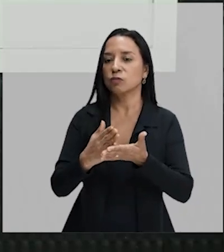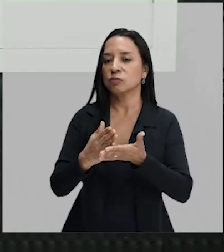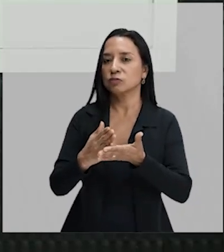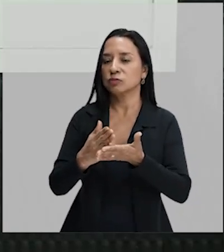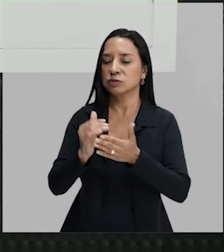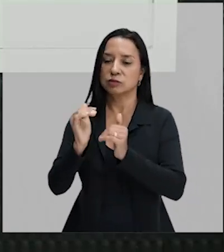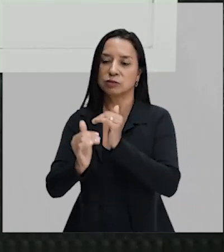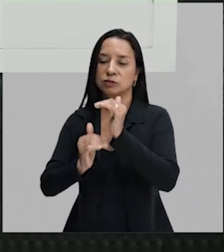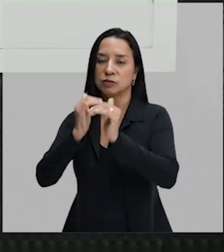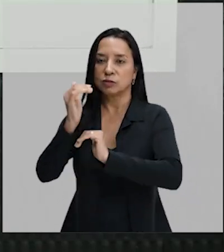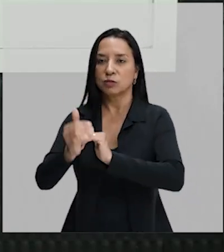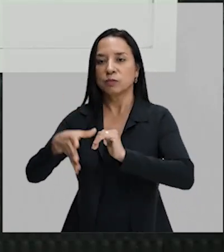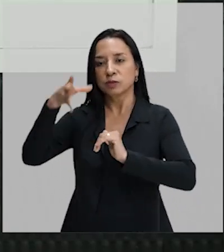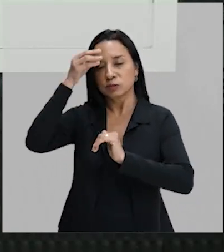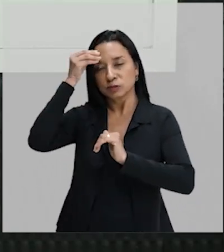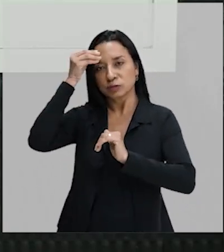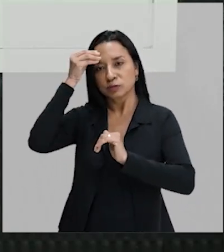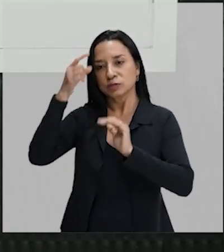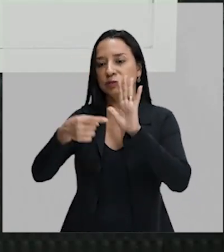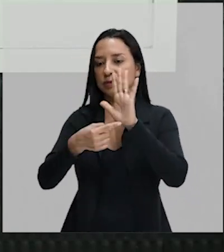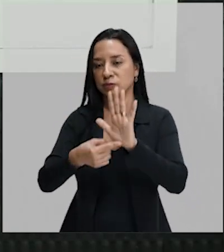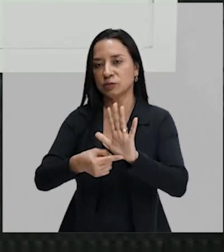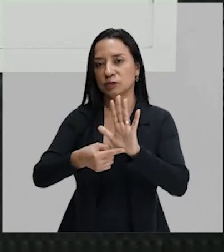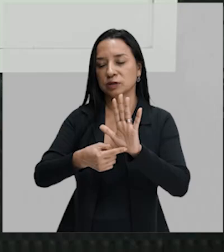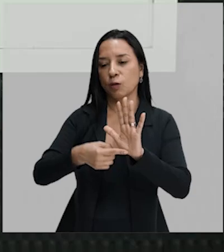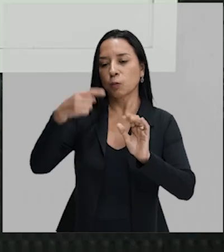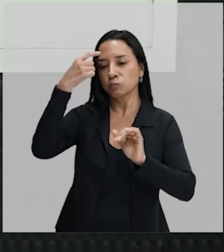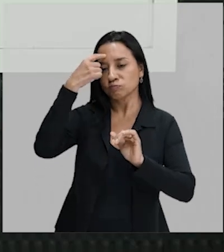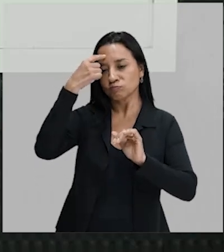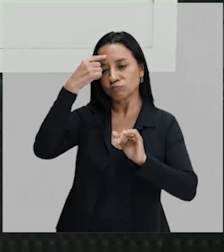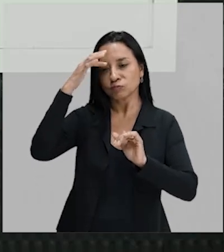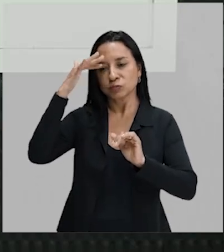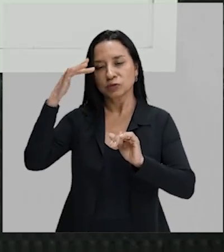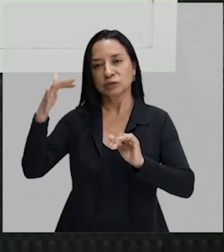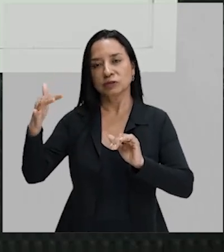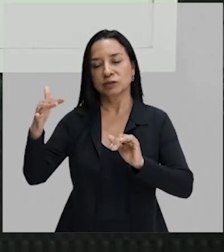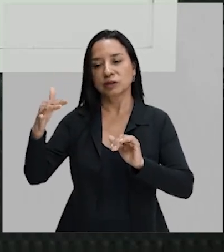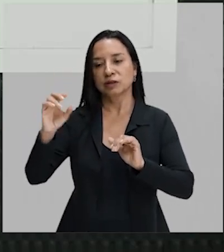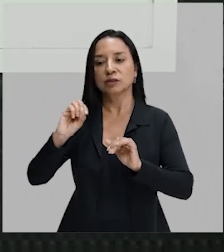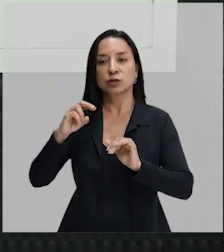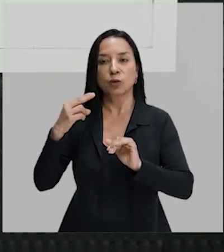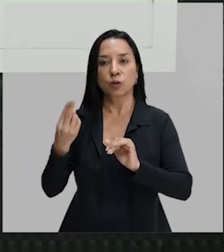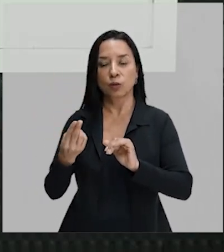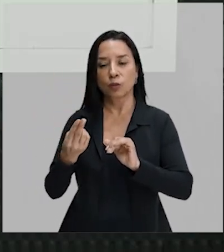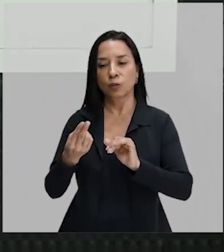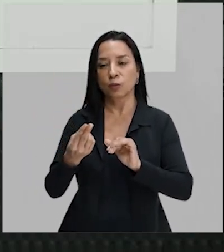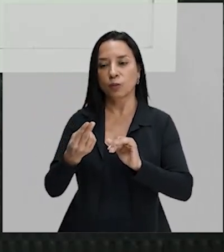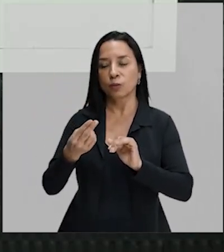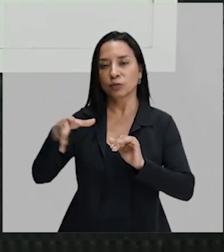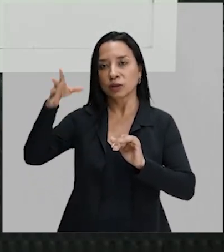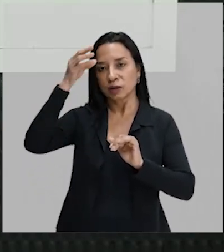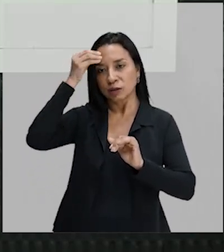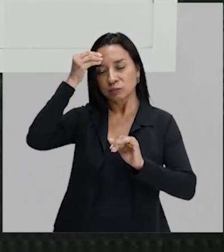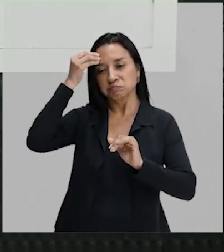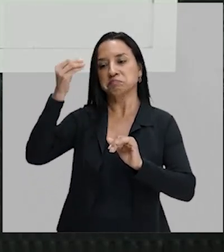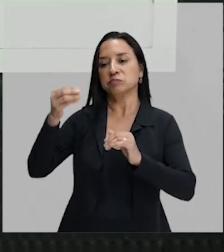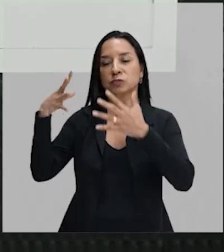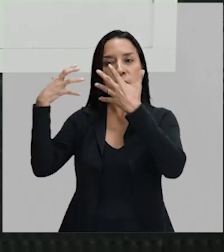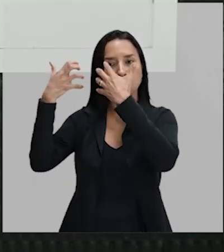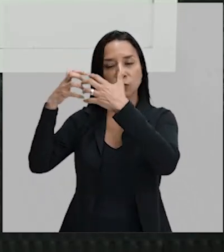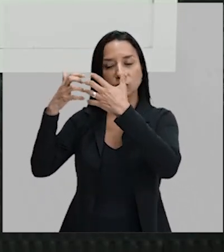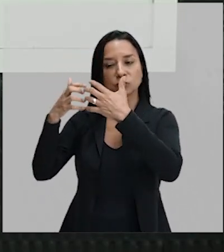dessa construção de exposição de ideias ou dessa construção da sua própria intelectualidade